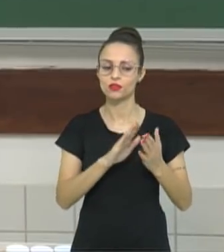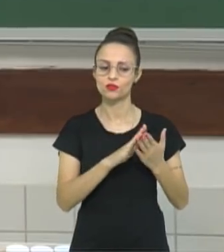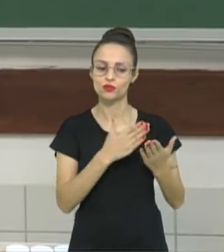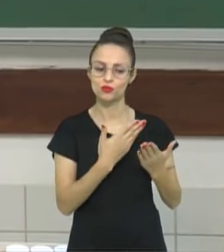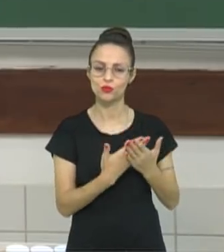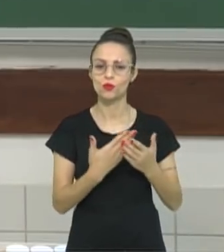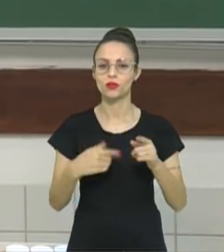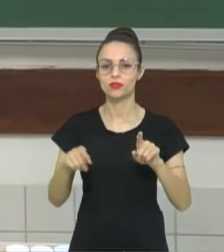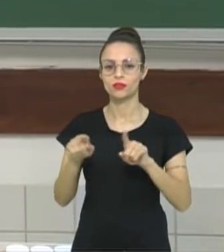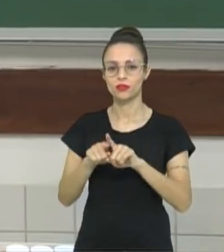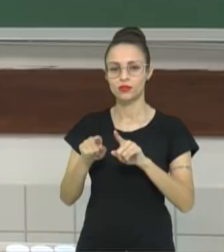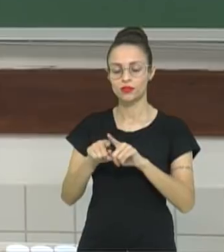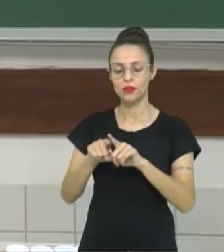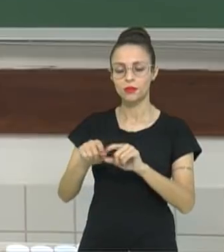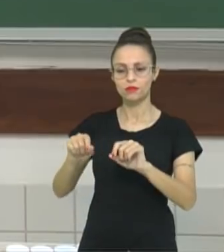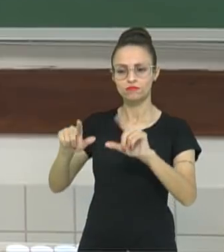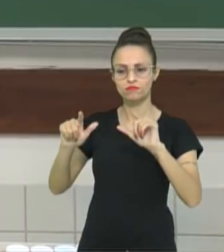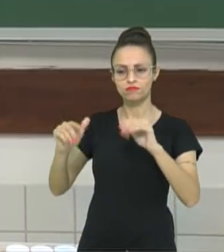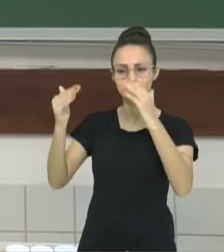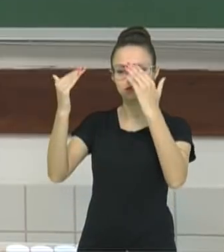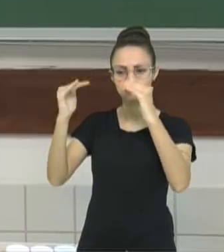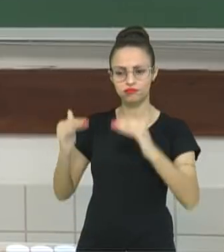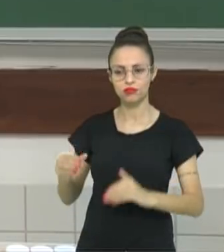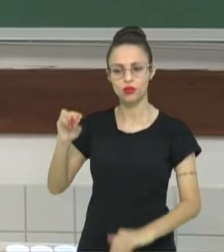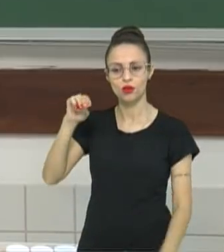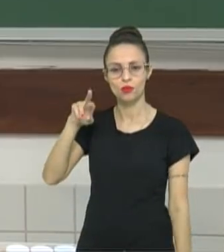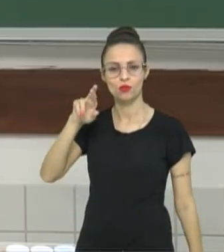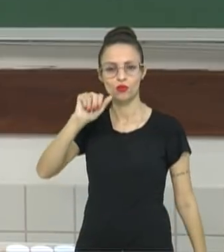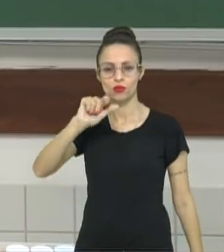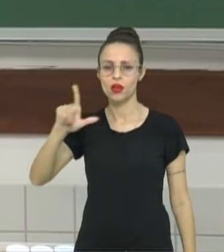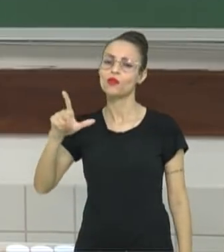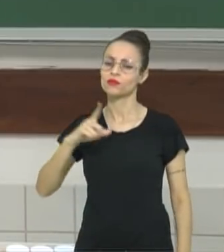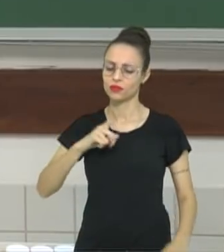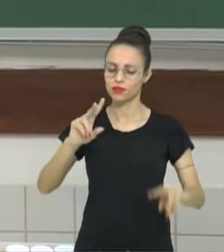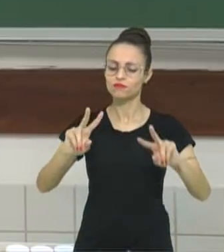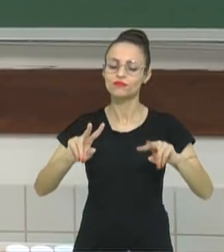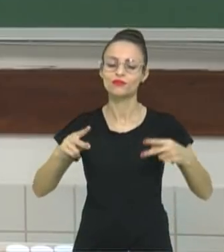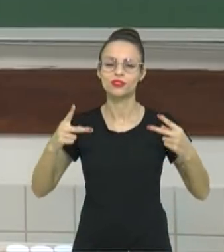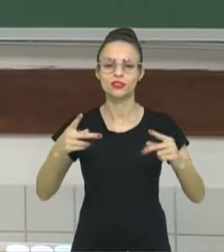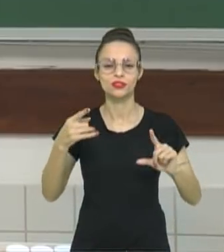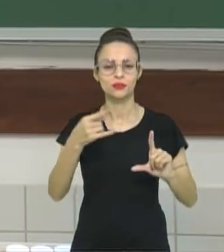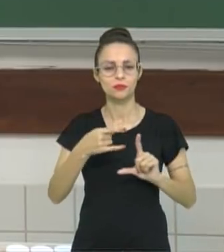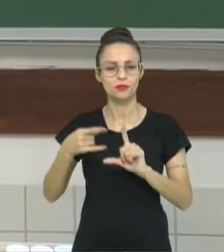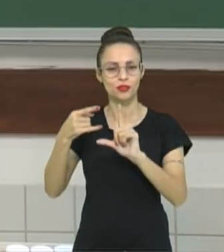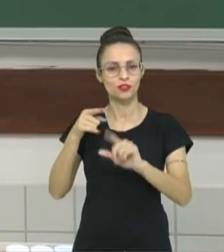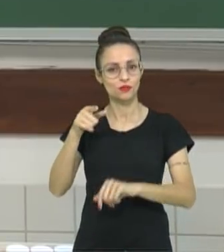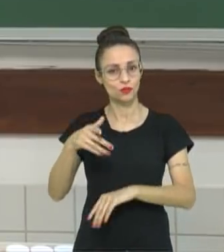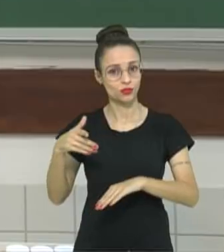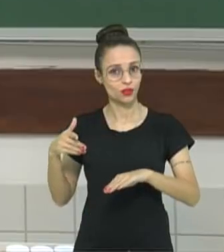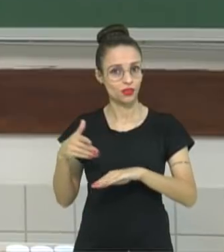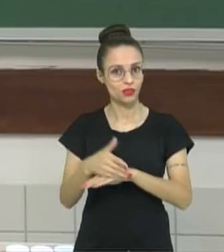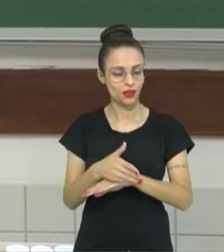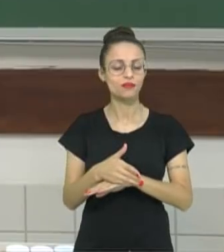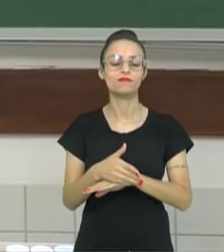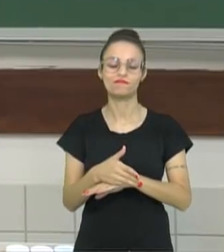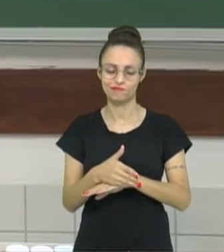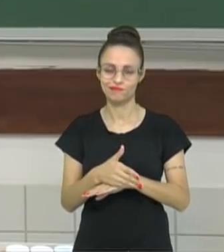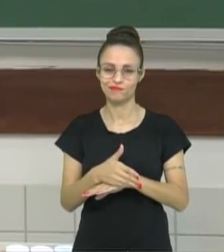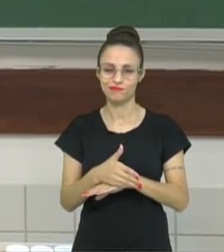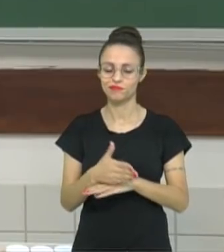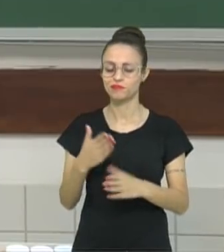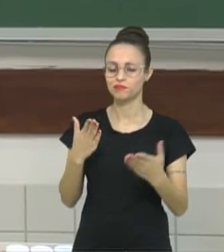escola quanto no mural do Classroom, o endereço, o link do Meet para você acessar e ter